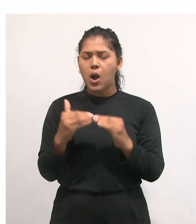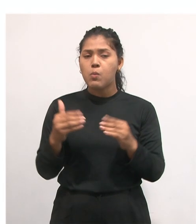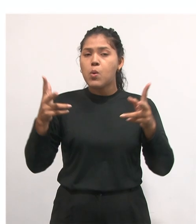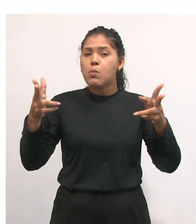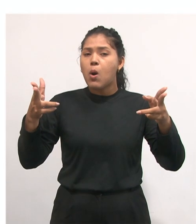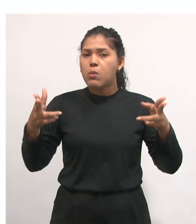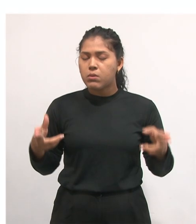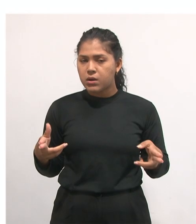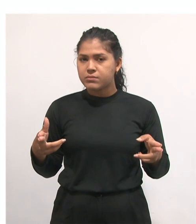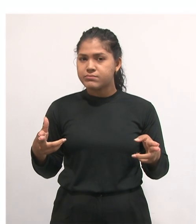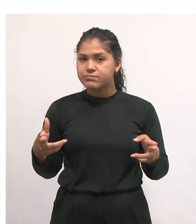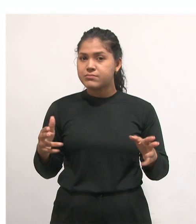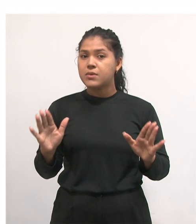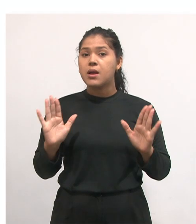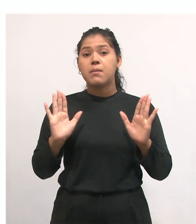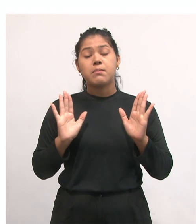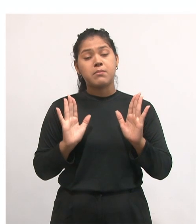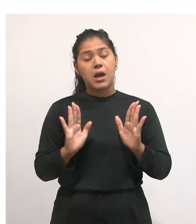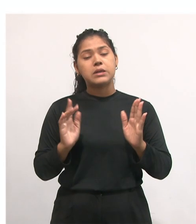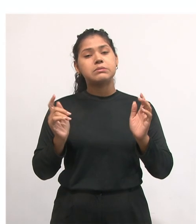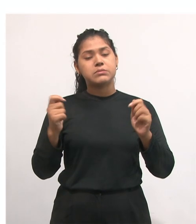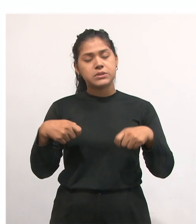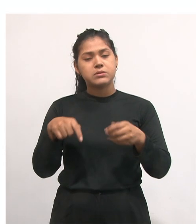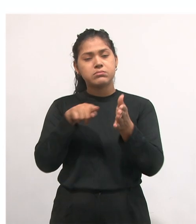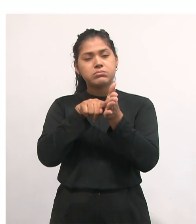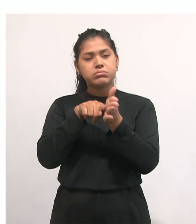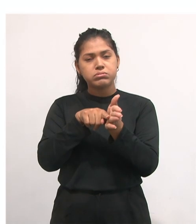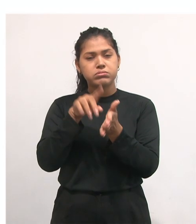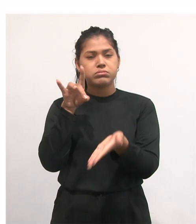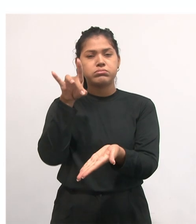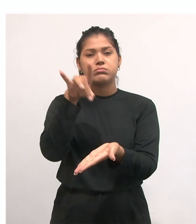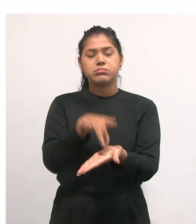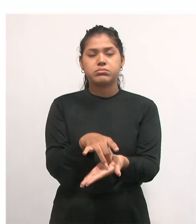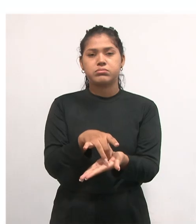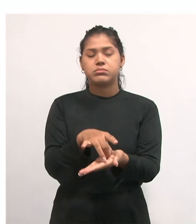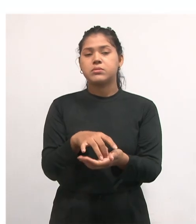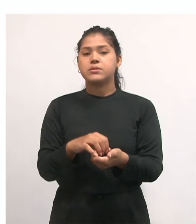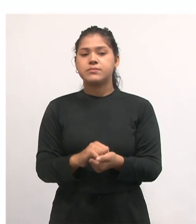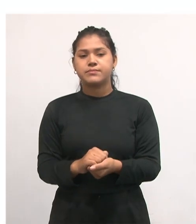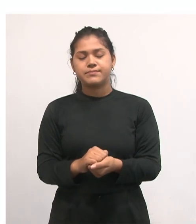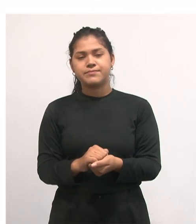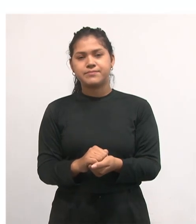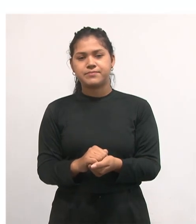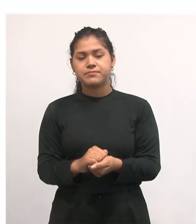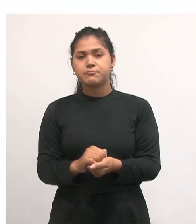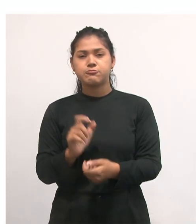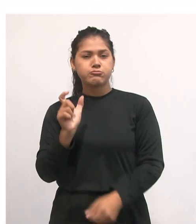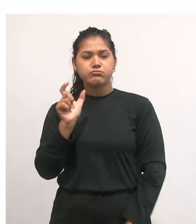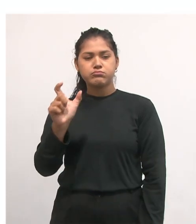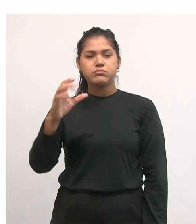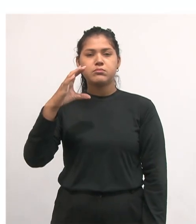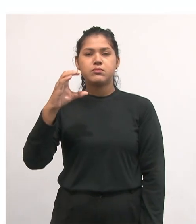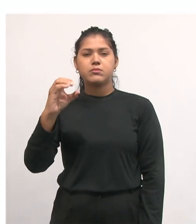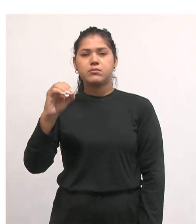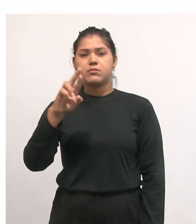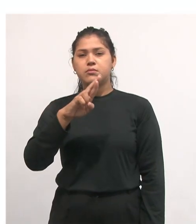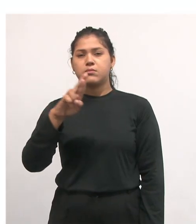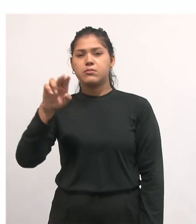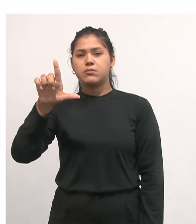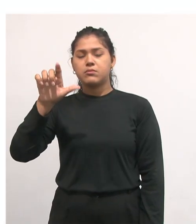matemática com a nota de estatística, ok? Visualmente, parece que tem uma correlação, tá bom? Então, o que vem a